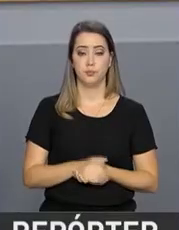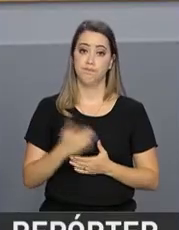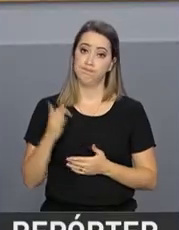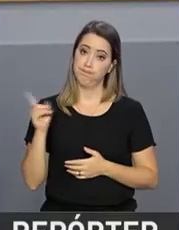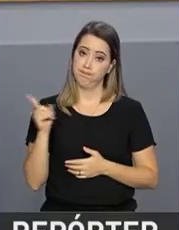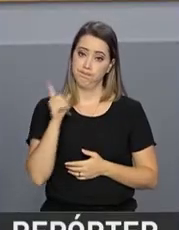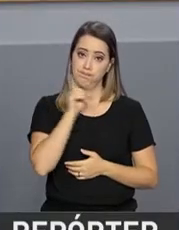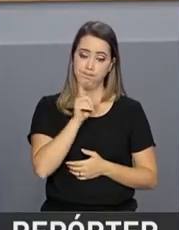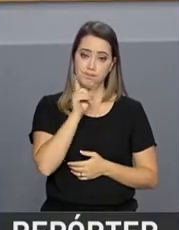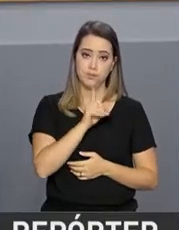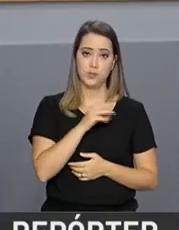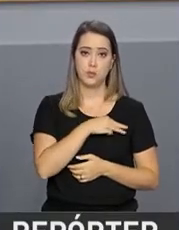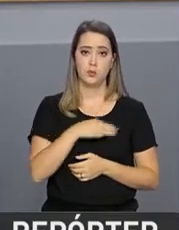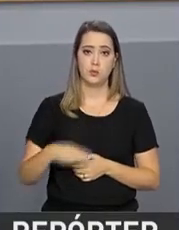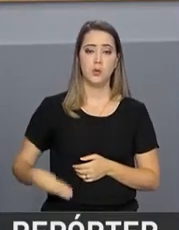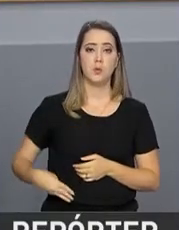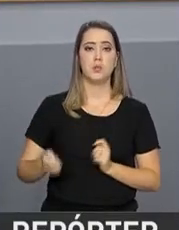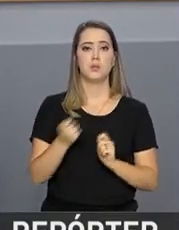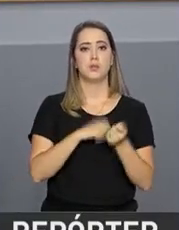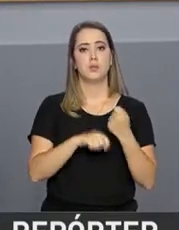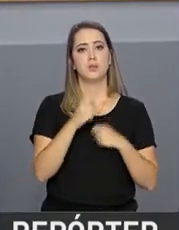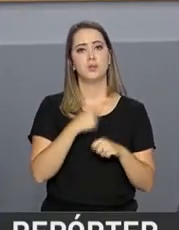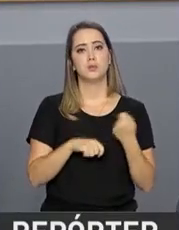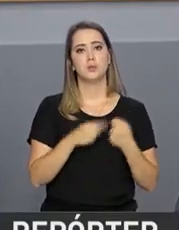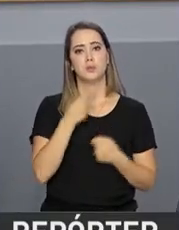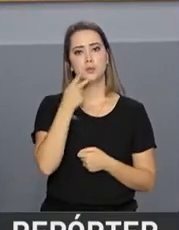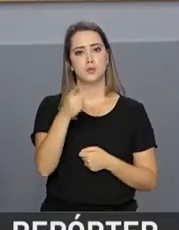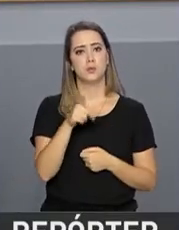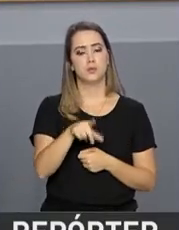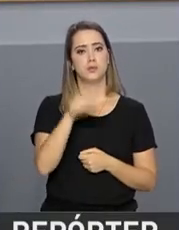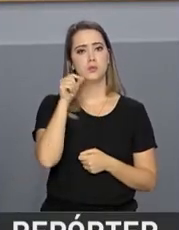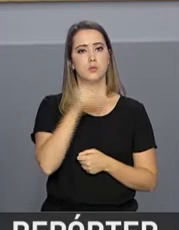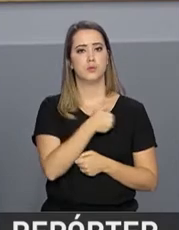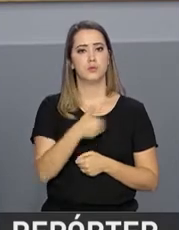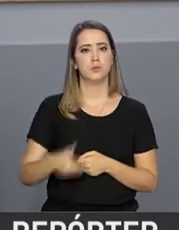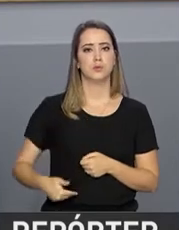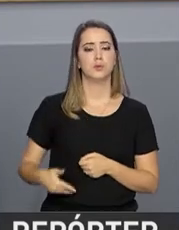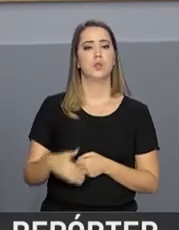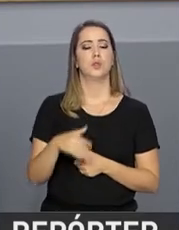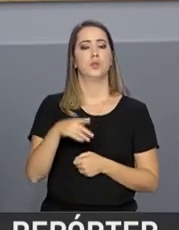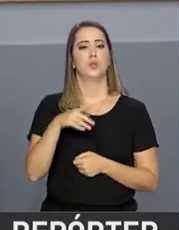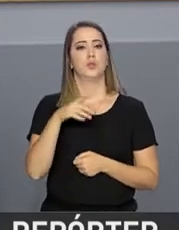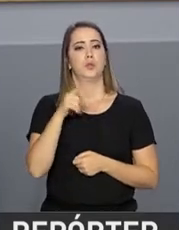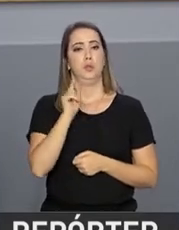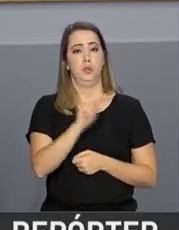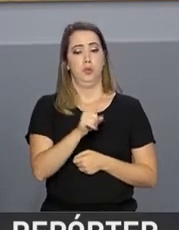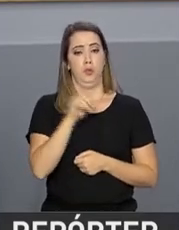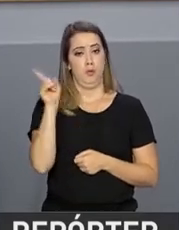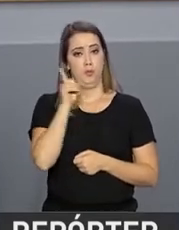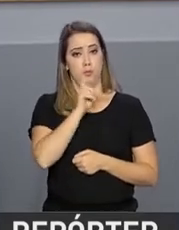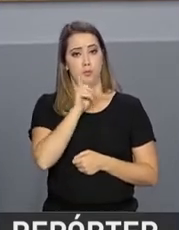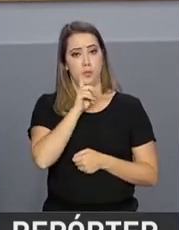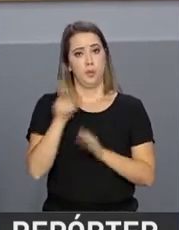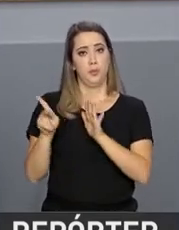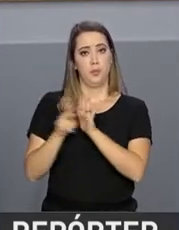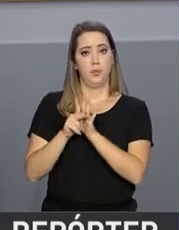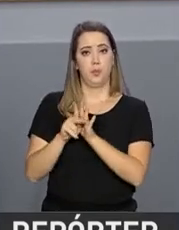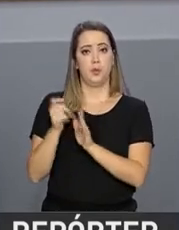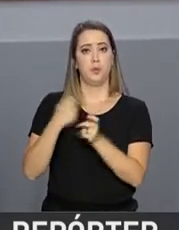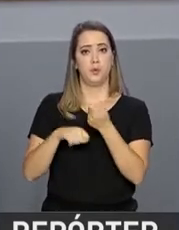nos estados unidos o ministro da fazenda e henrique meirelles falou que a decisão do governo trump prejudica até a própria economia